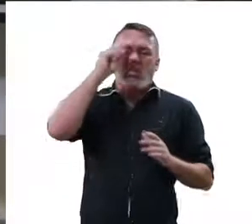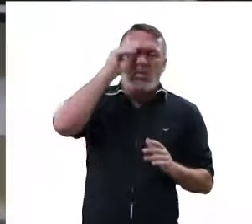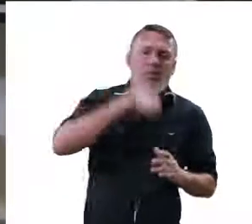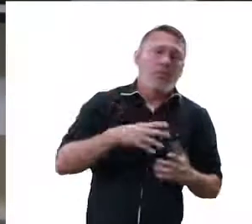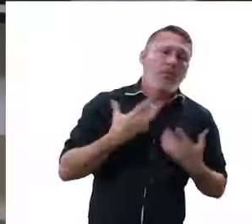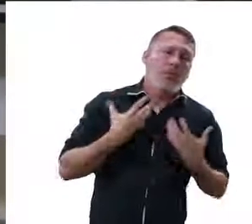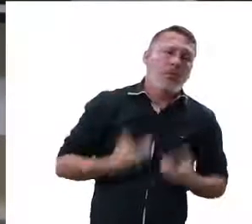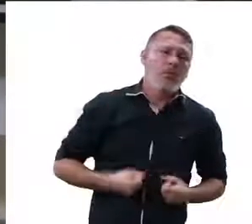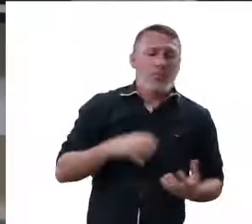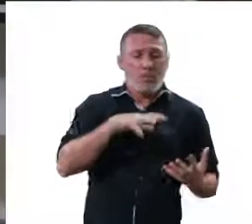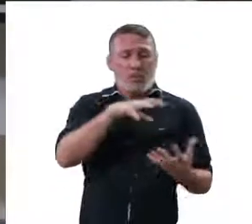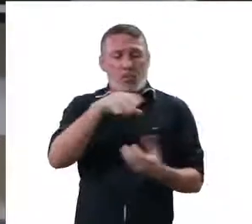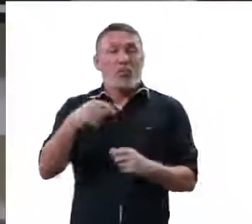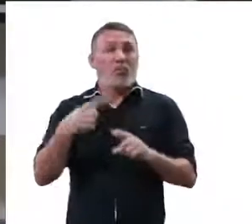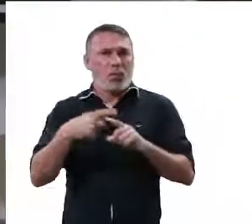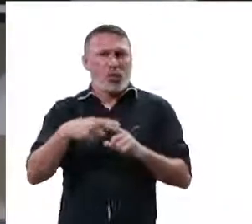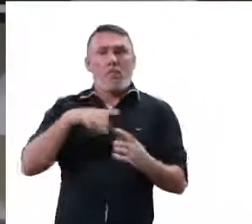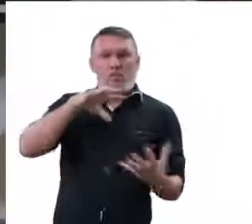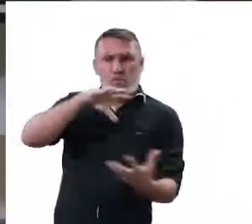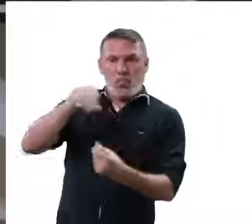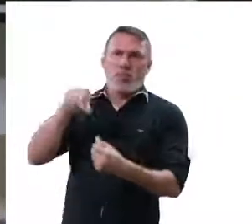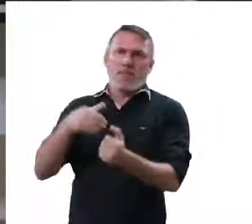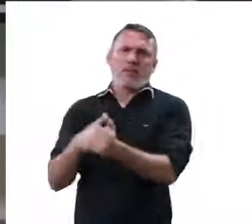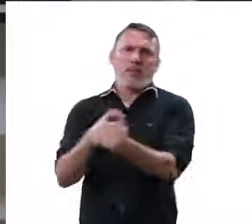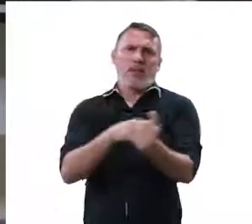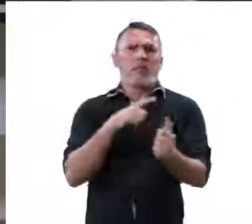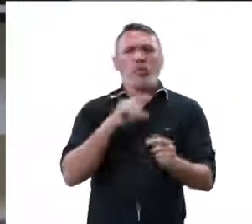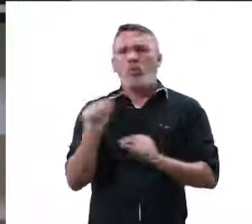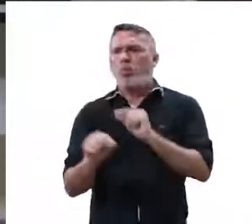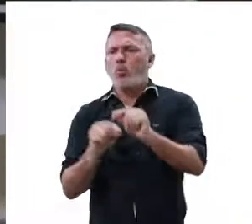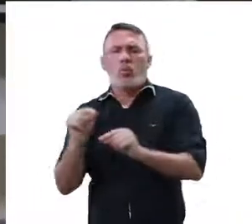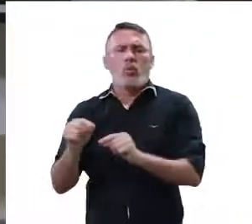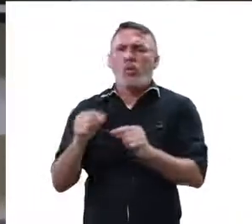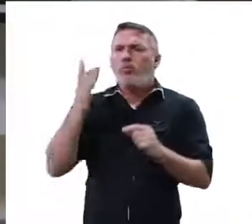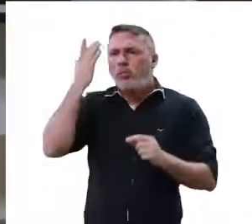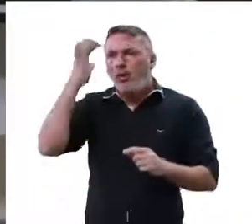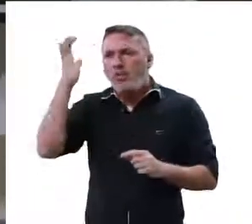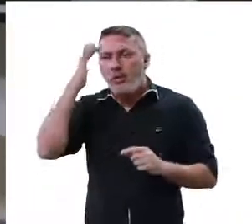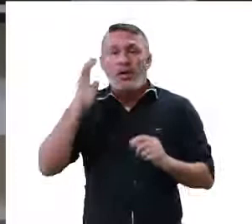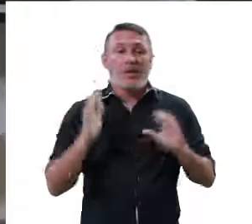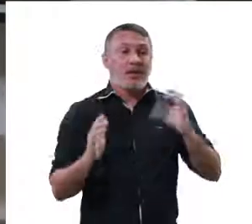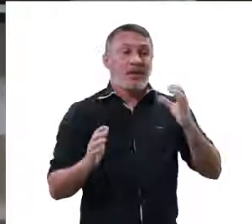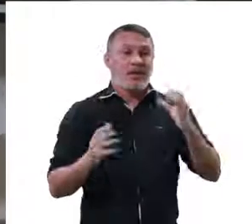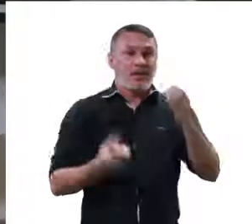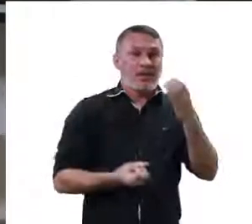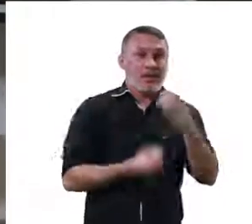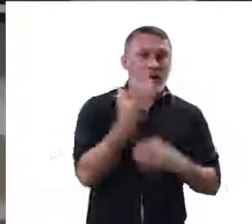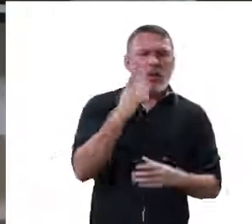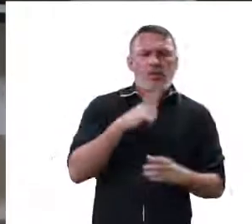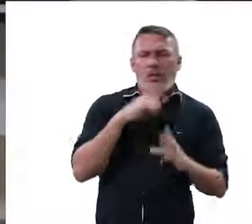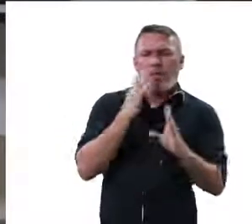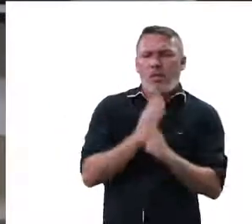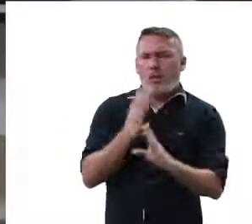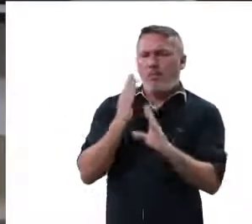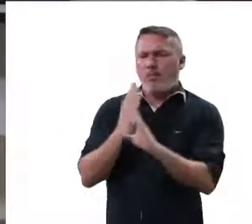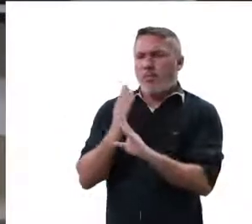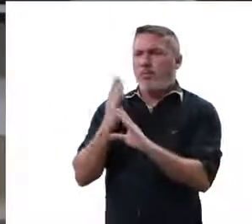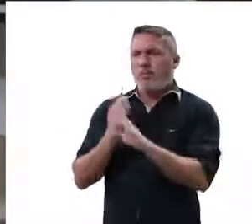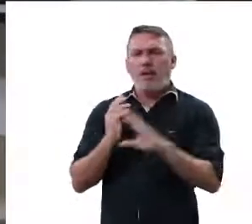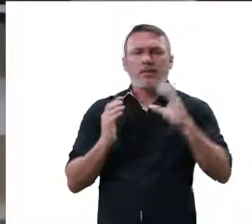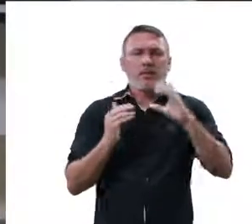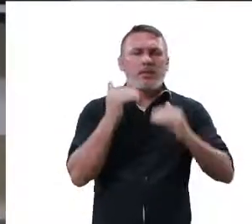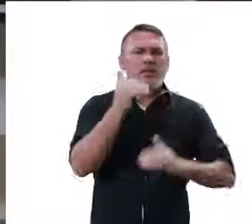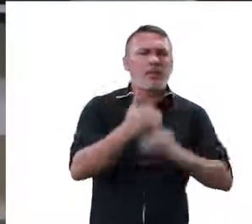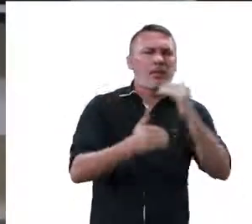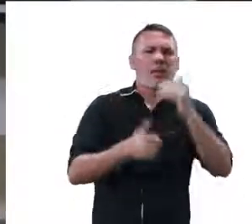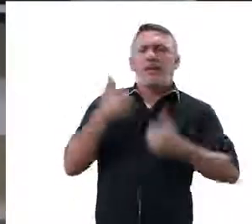do mundo. Por quê? Porque antes o mundo era envolto em mistérios, né? E aí, à medida que a ciência vai evoluindo, ela vai se transformando, ela